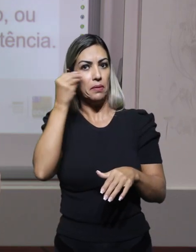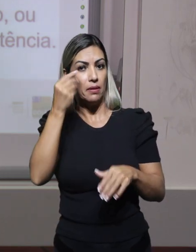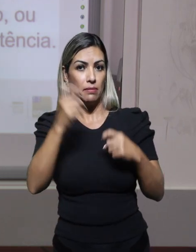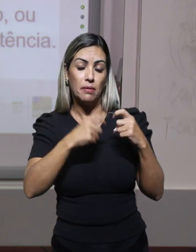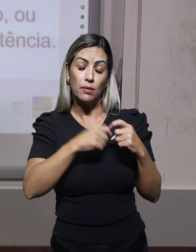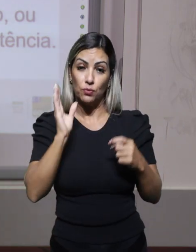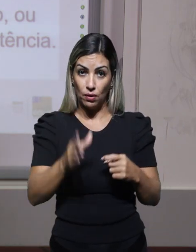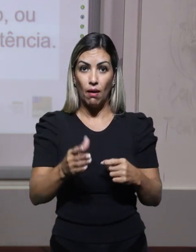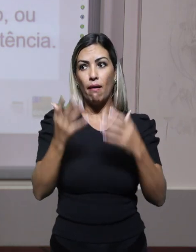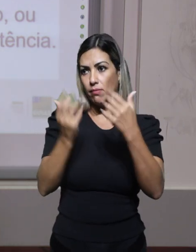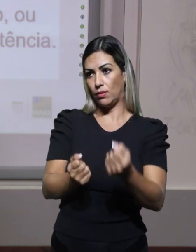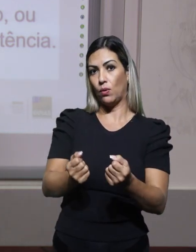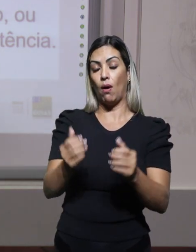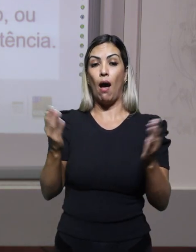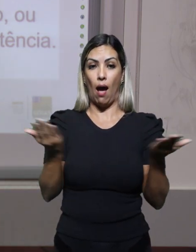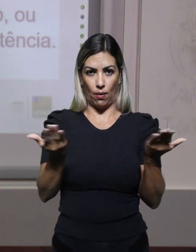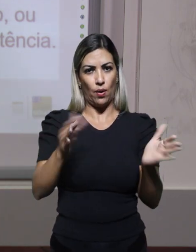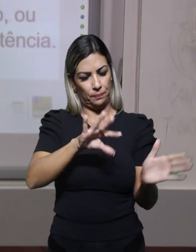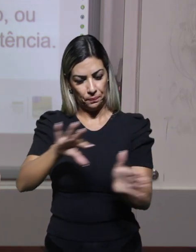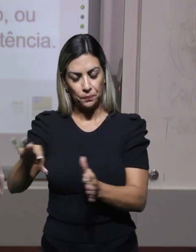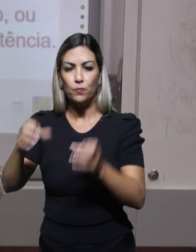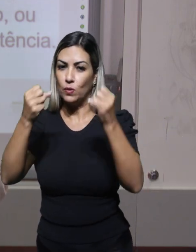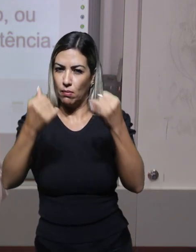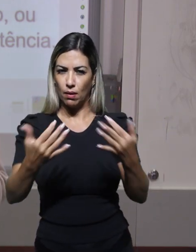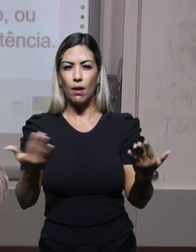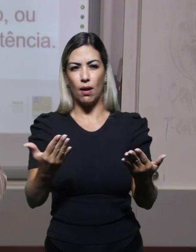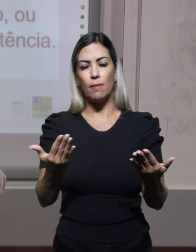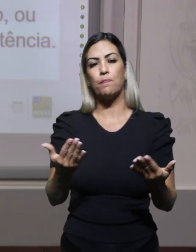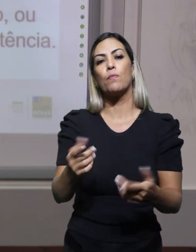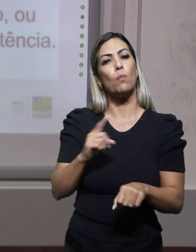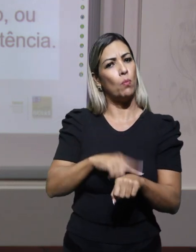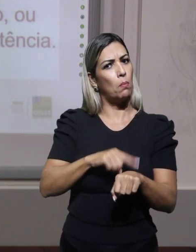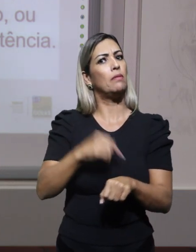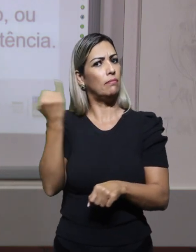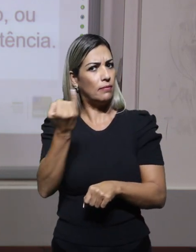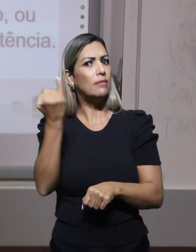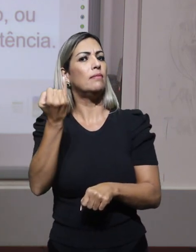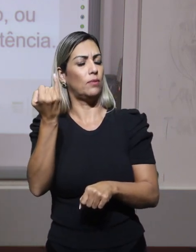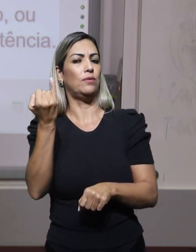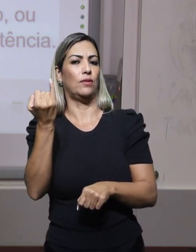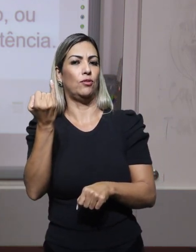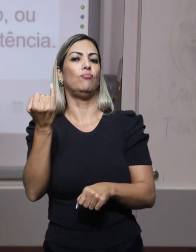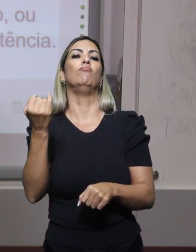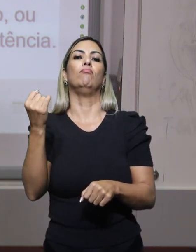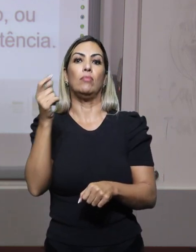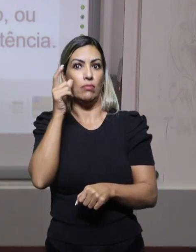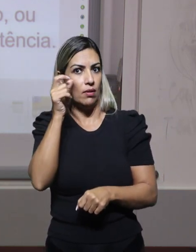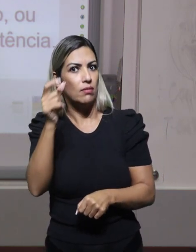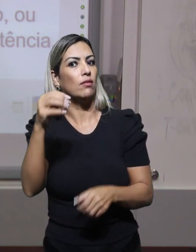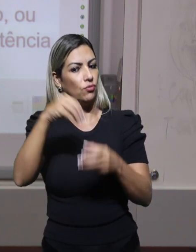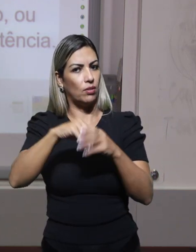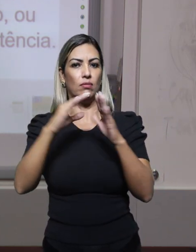ter consentido. Agora eu vou abrir um parênteses para falar aqui com vocês de uma situação interessante que pode ocorrer nas